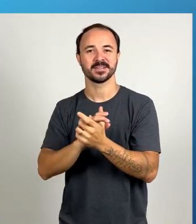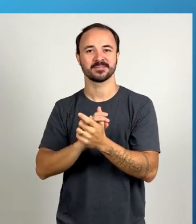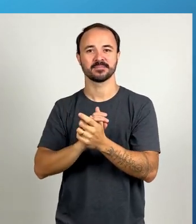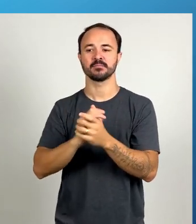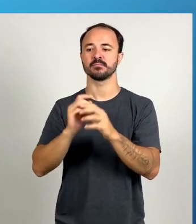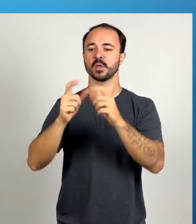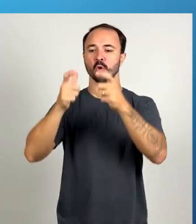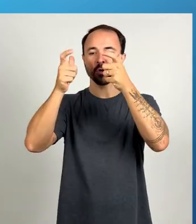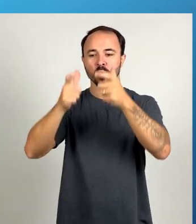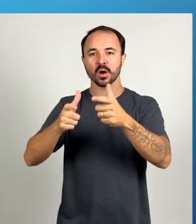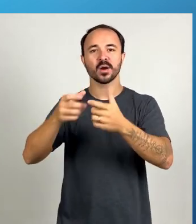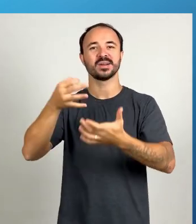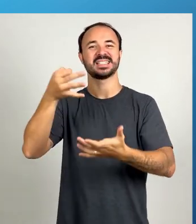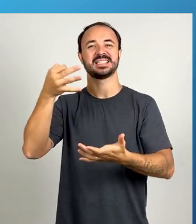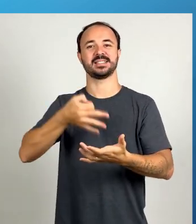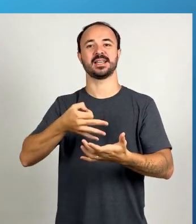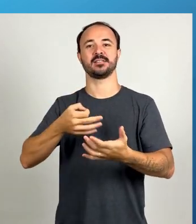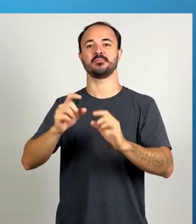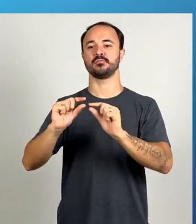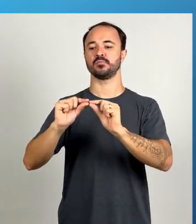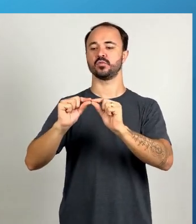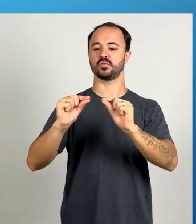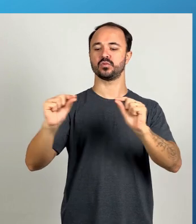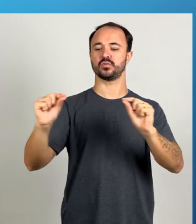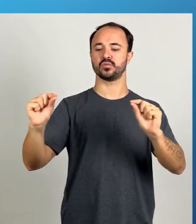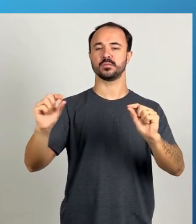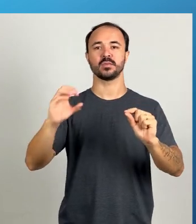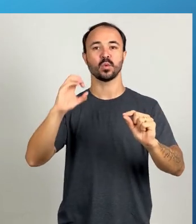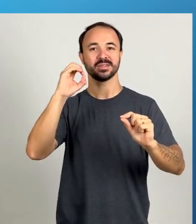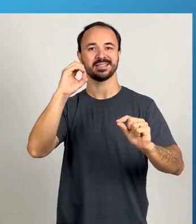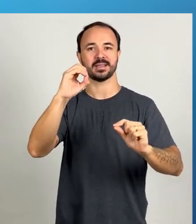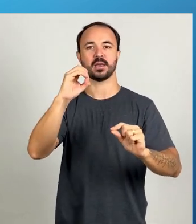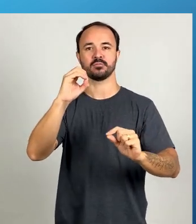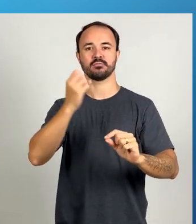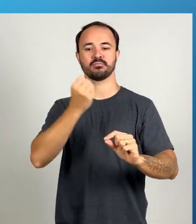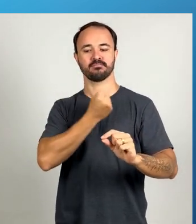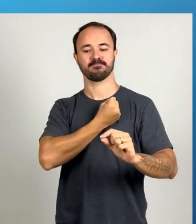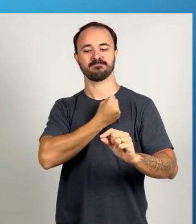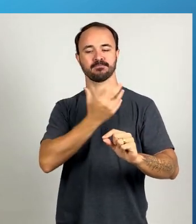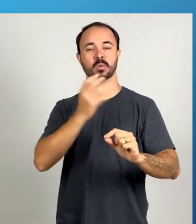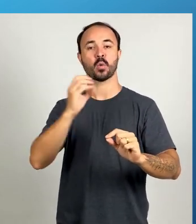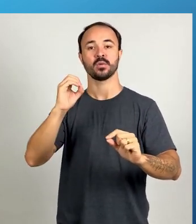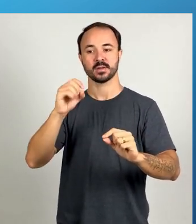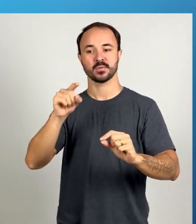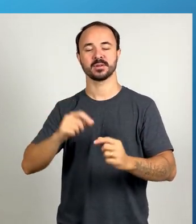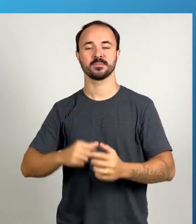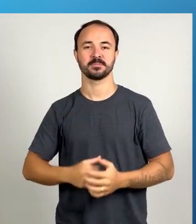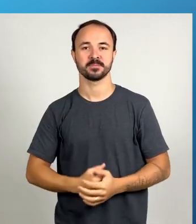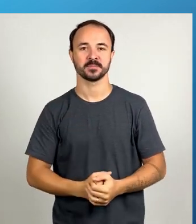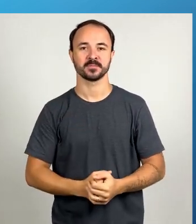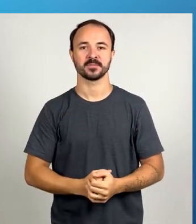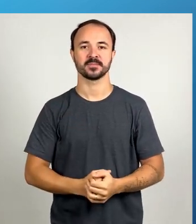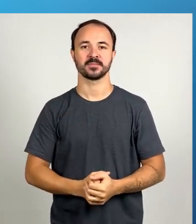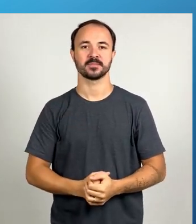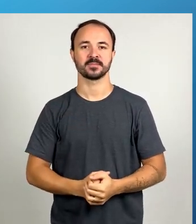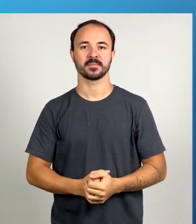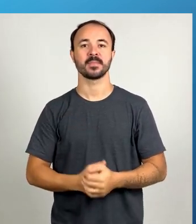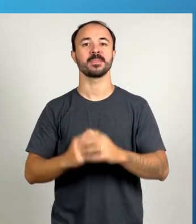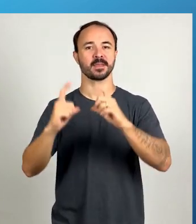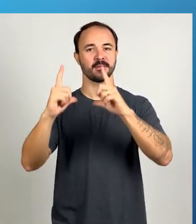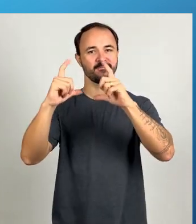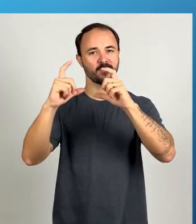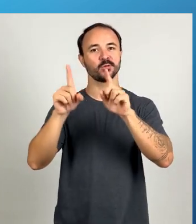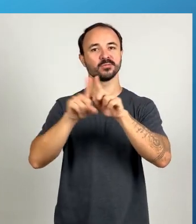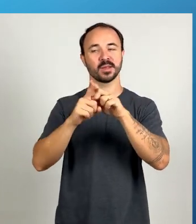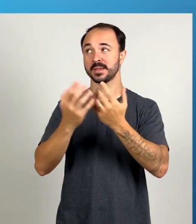se caracteriza por qualquer ponto alinhado verticalmente com essa região. Aqui